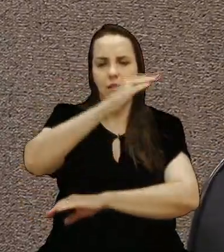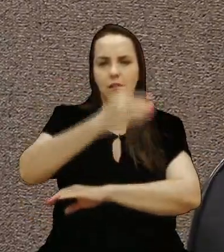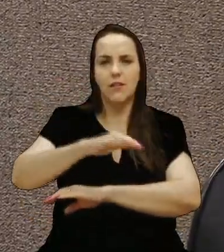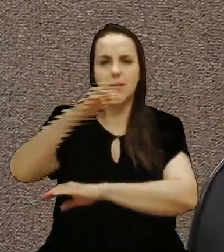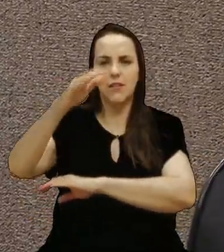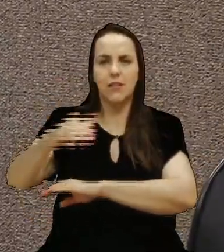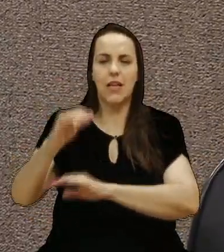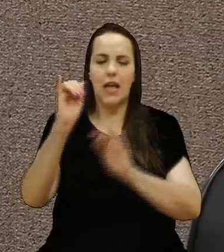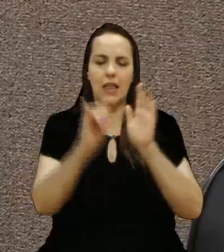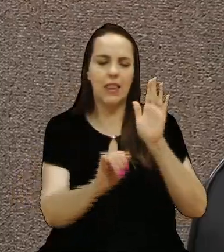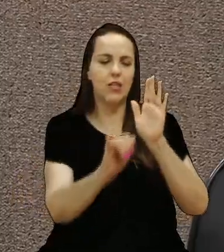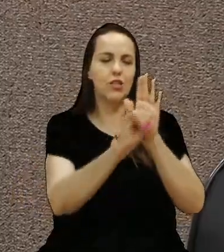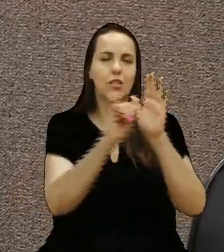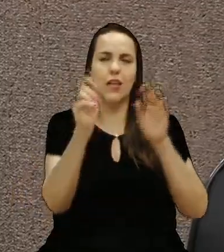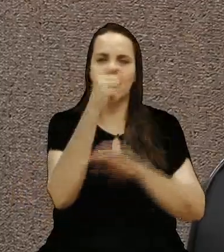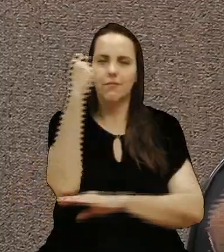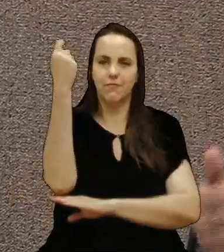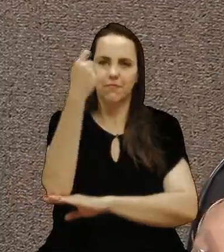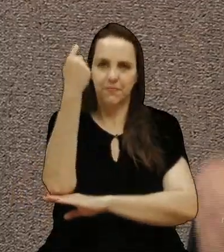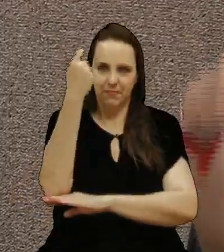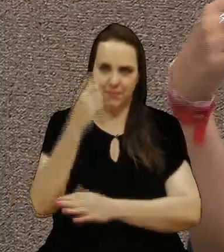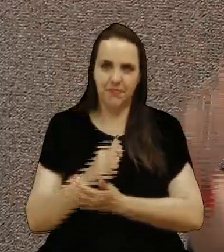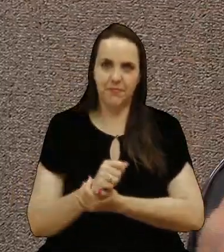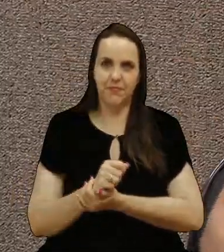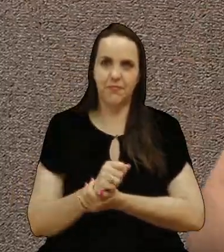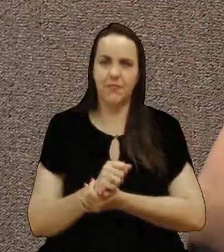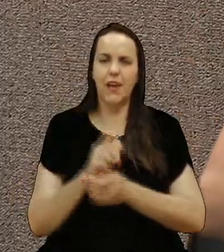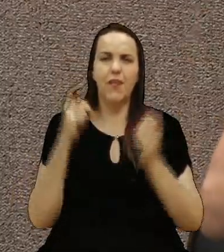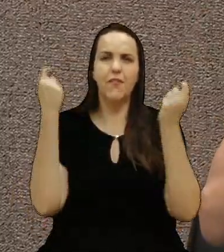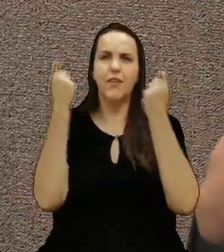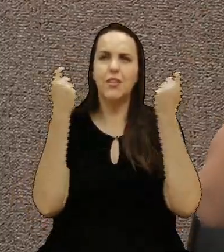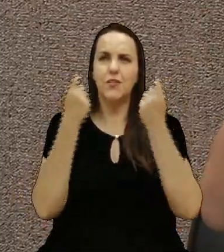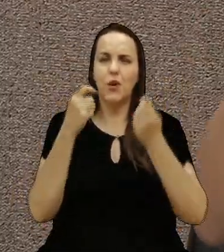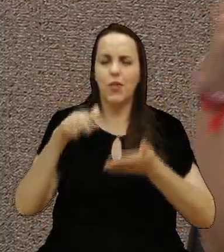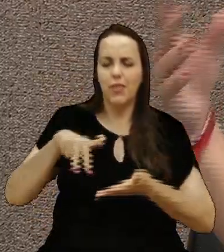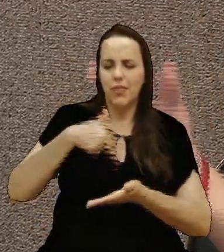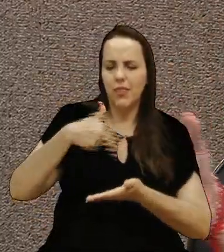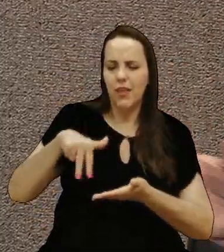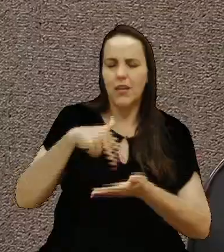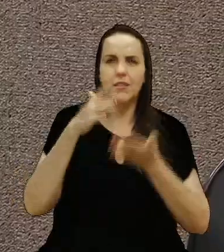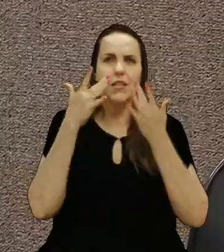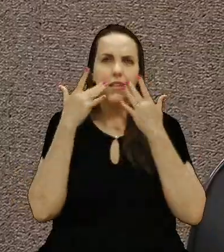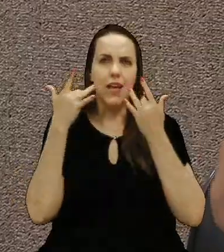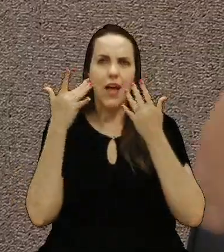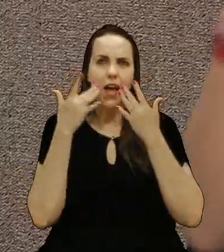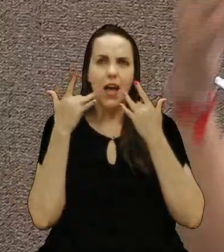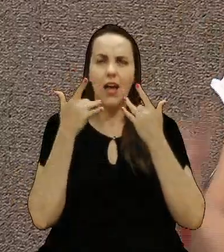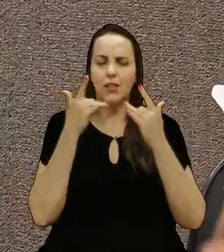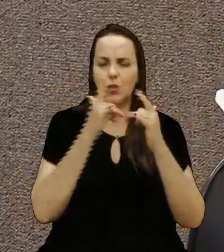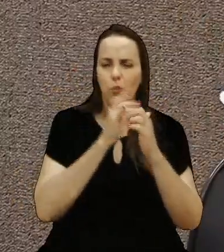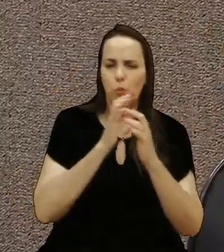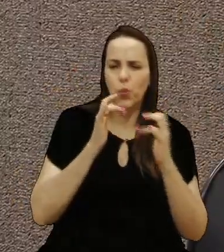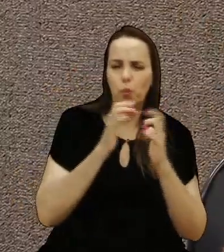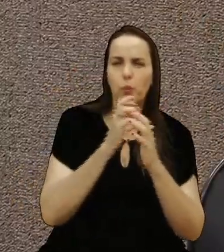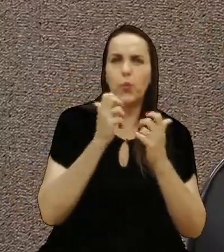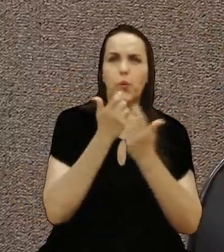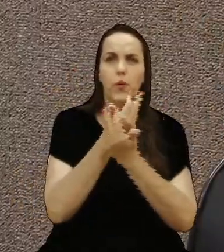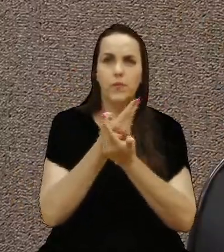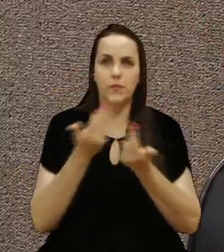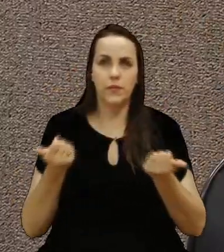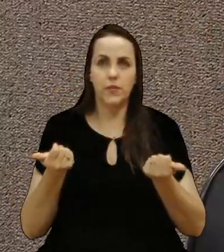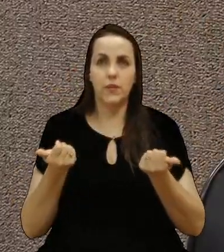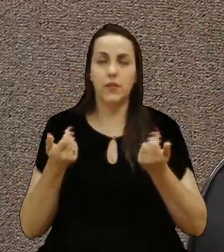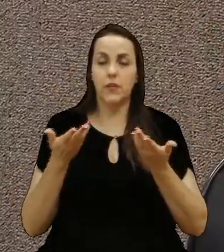Rio Grande do Sul. Então, a gente está falando de um festival de dança, de teatro, com vários instrumentos musicais, inclusive, né, com vários